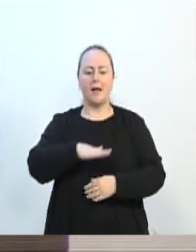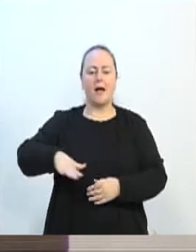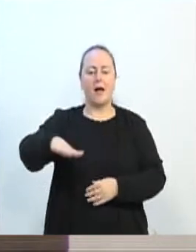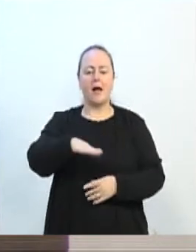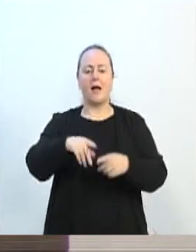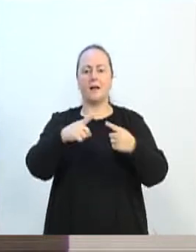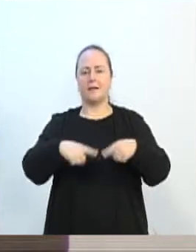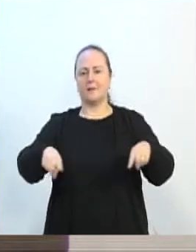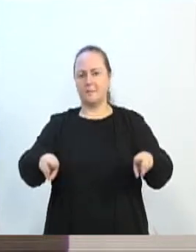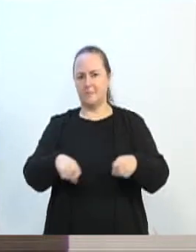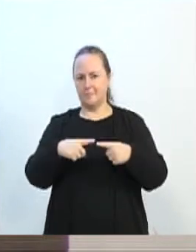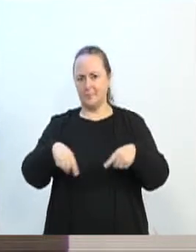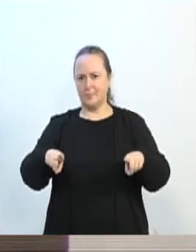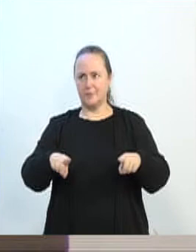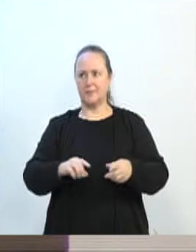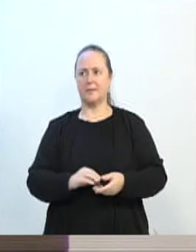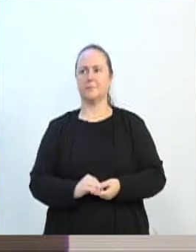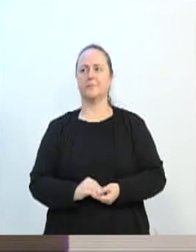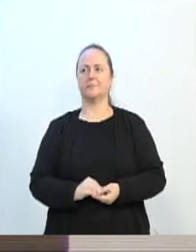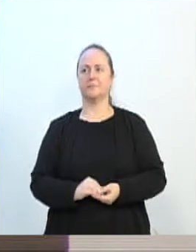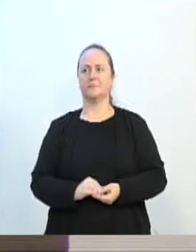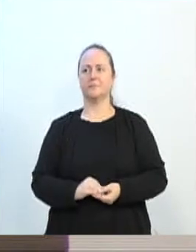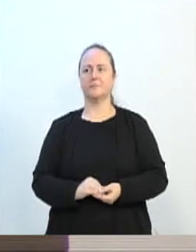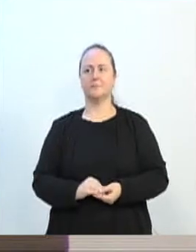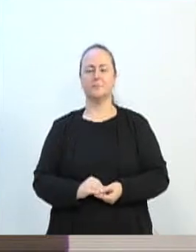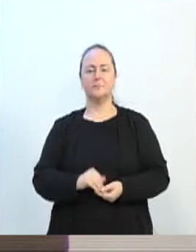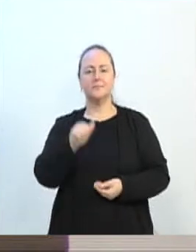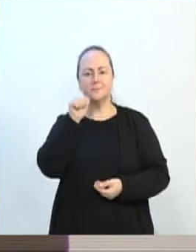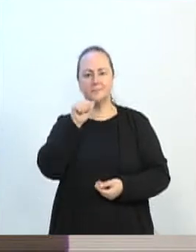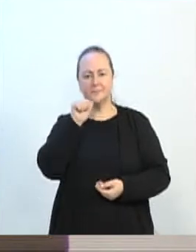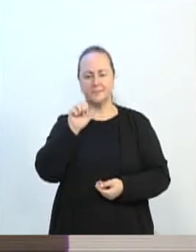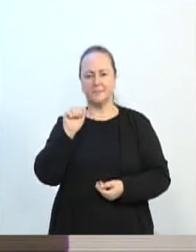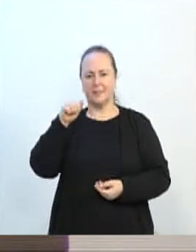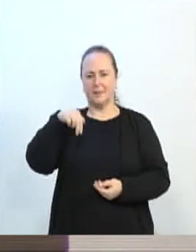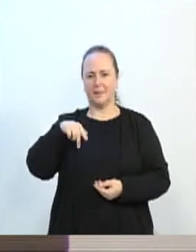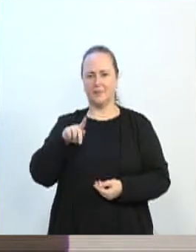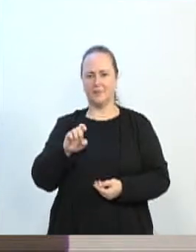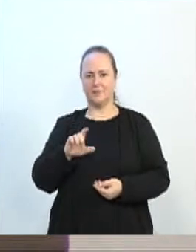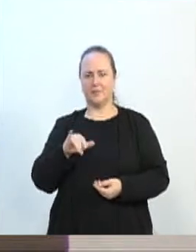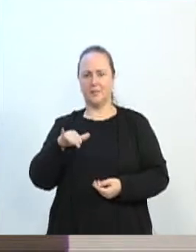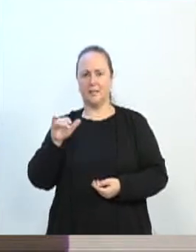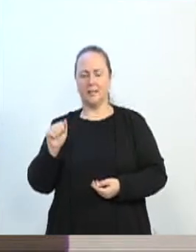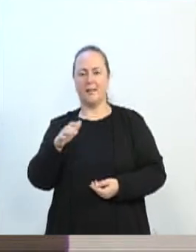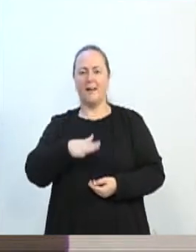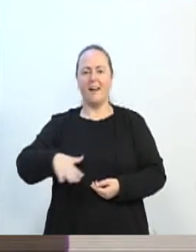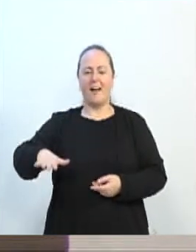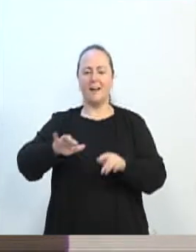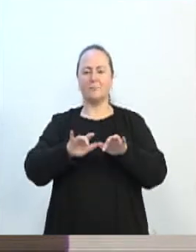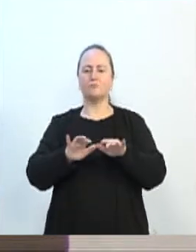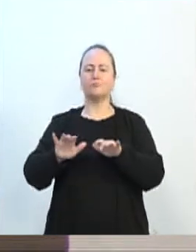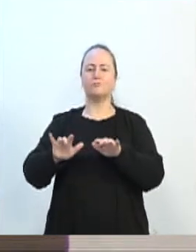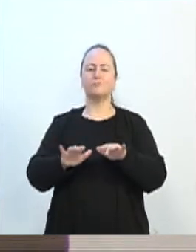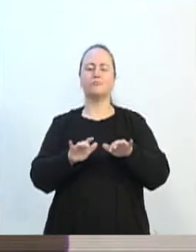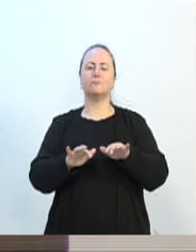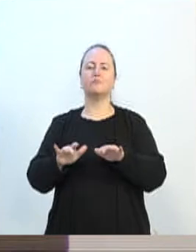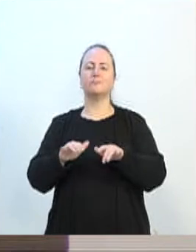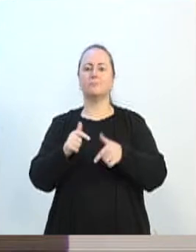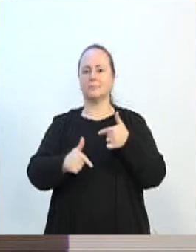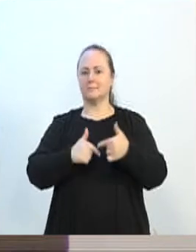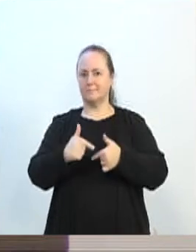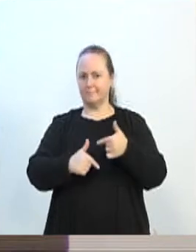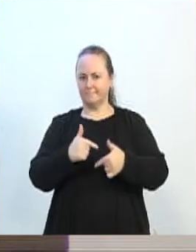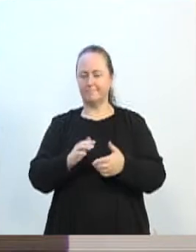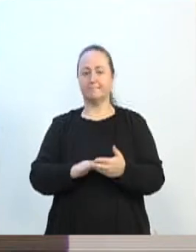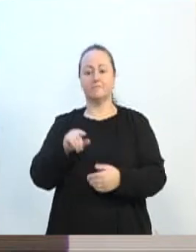música. A dona Angelina foi pianista. A doutora Vera disse para ele que aquele